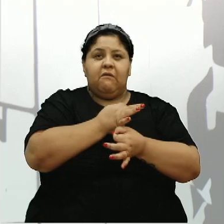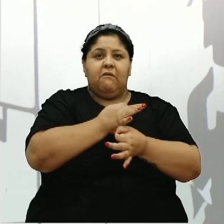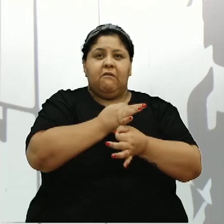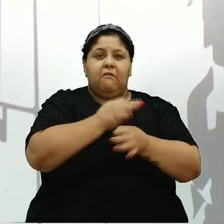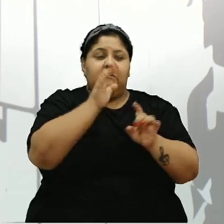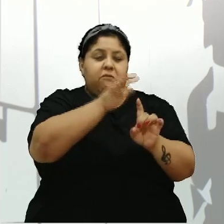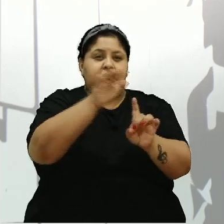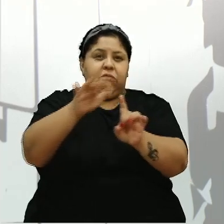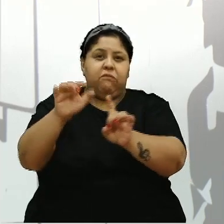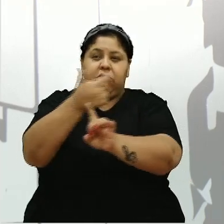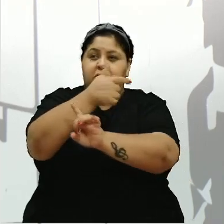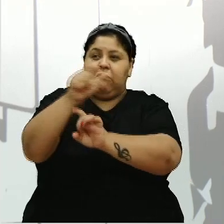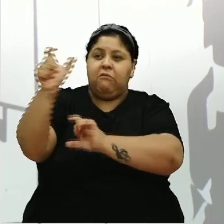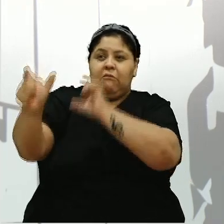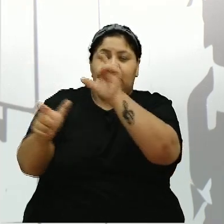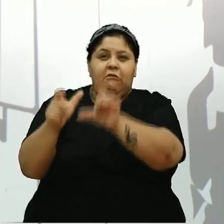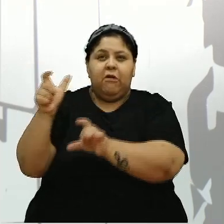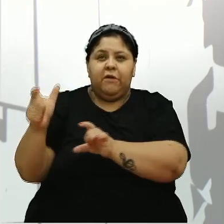pessoas fatos